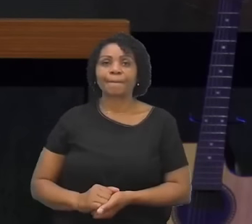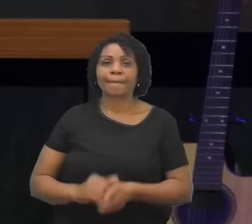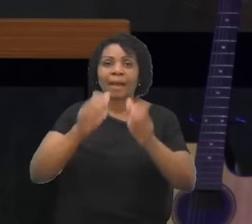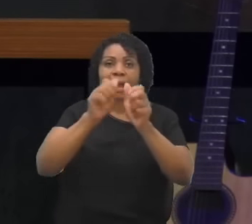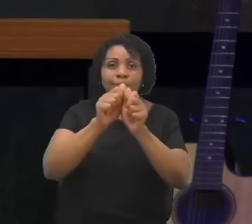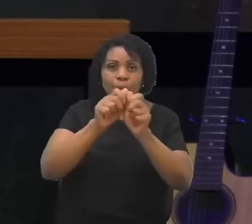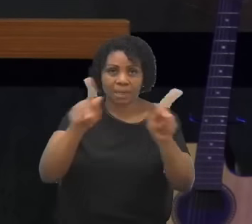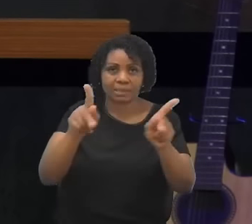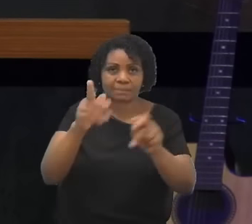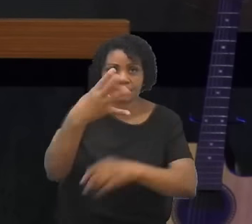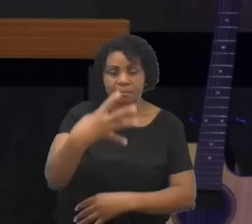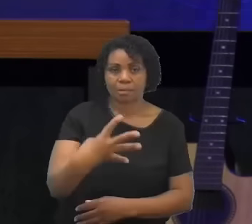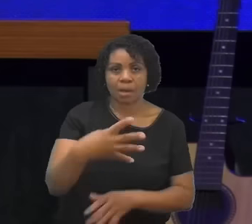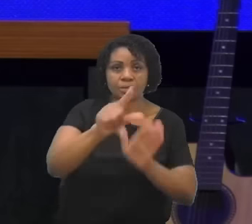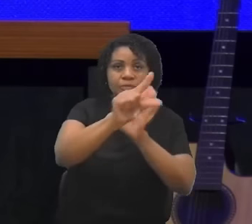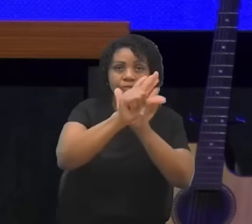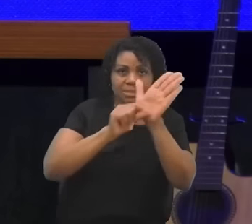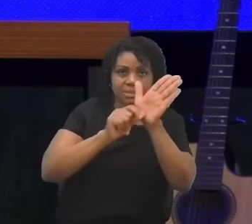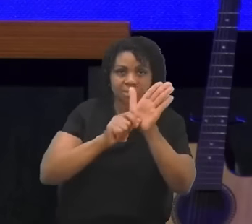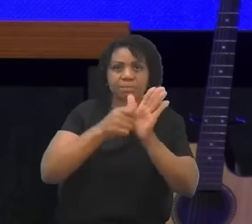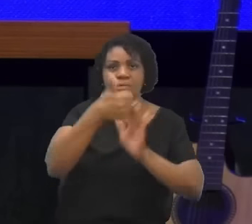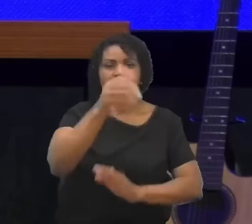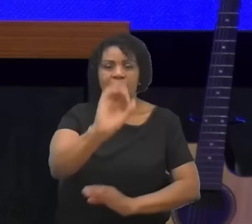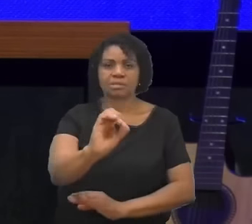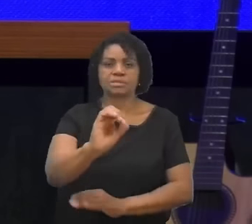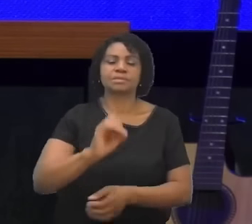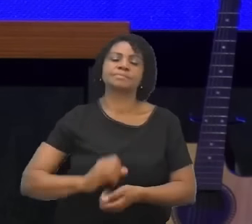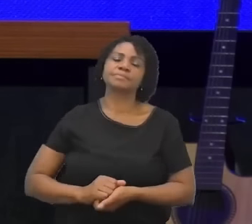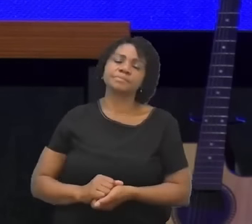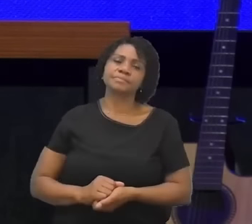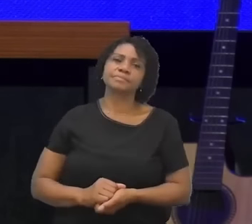Apocalipse 4, no versículo 10.